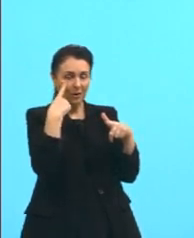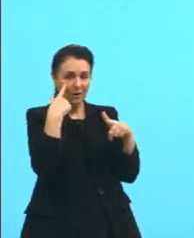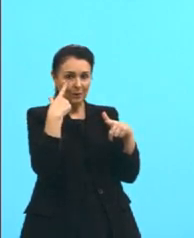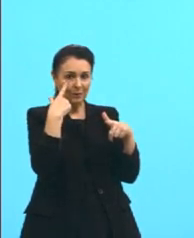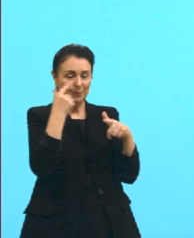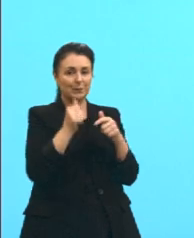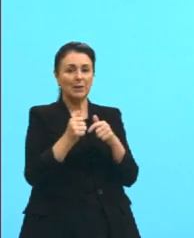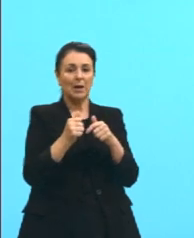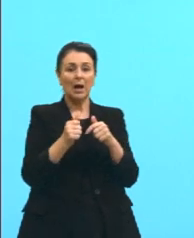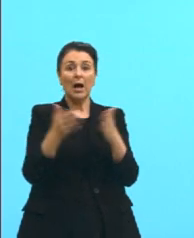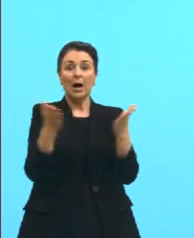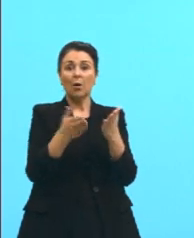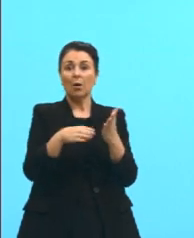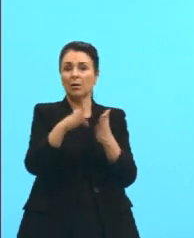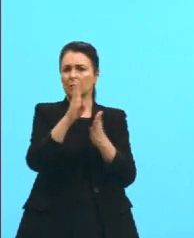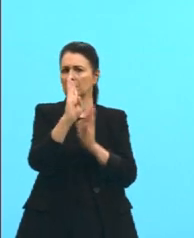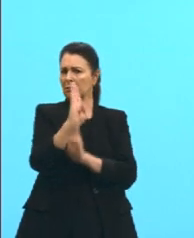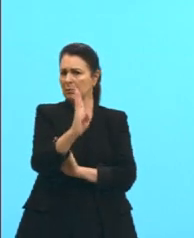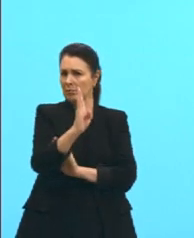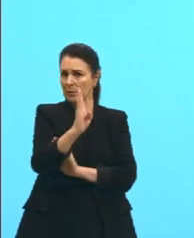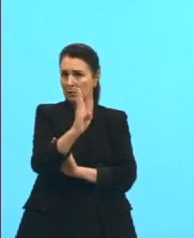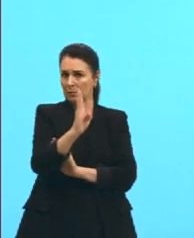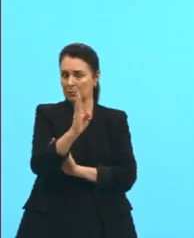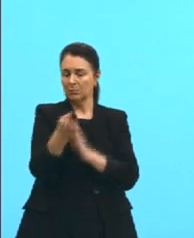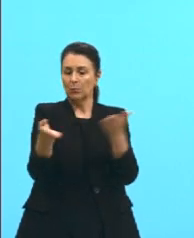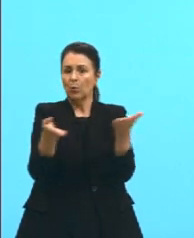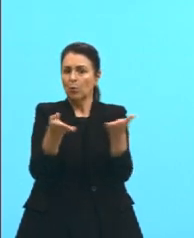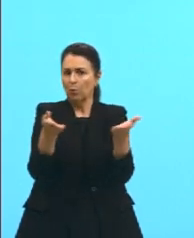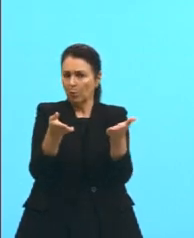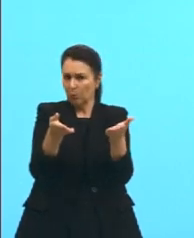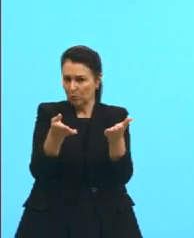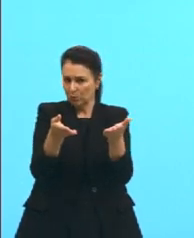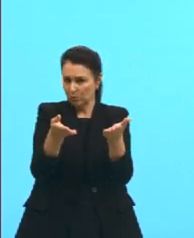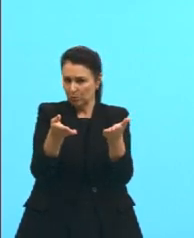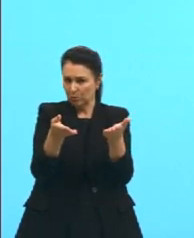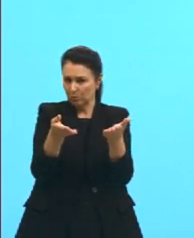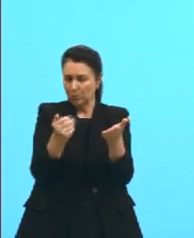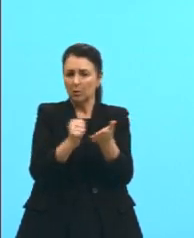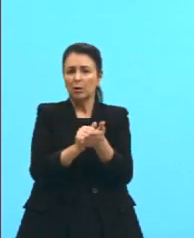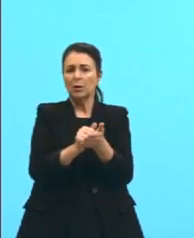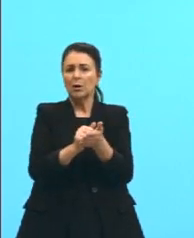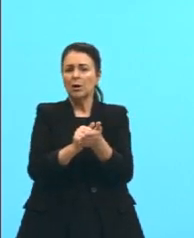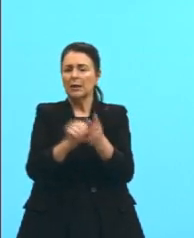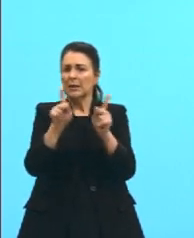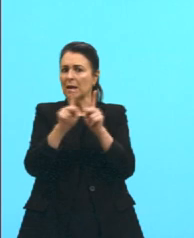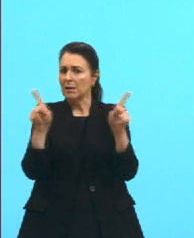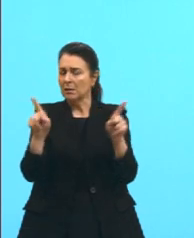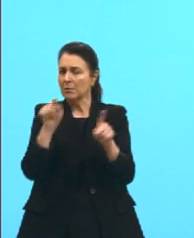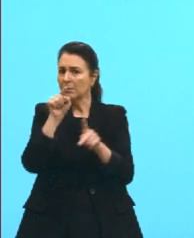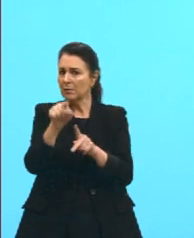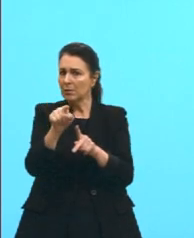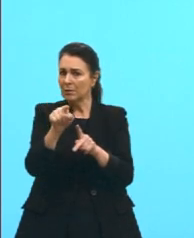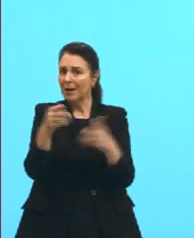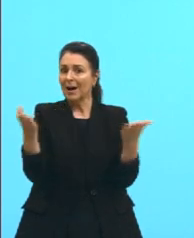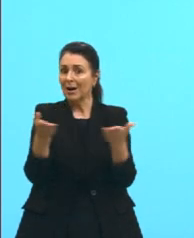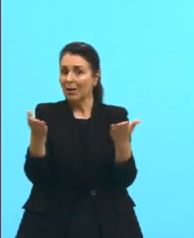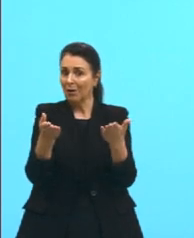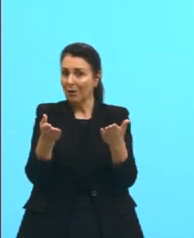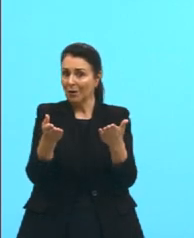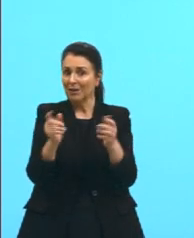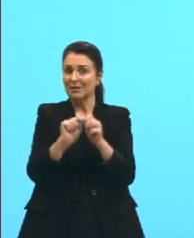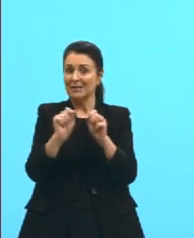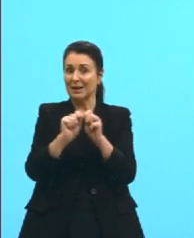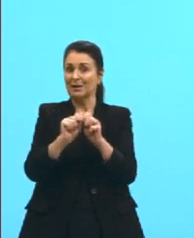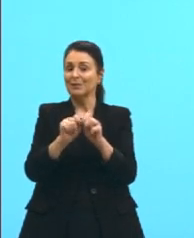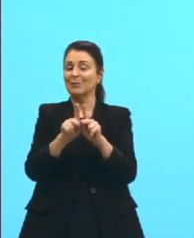se eu for olhar como é que a língua funciona hoje dentro deste período aqui eu tô fazendo um um estudo